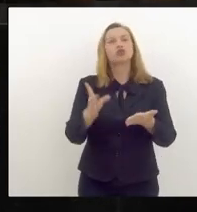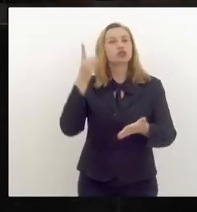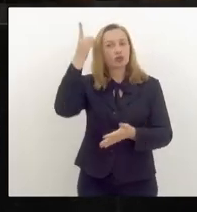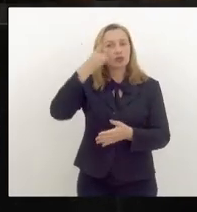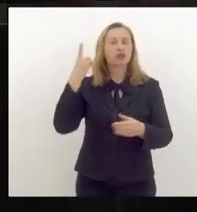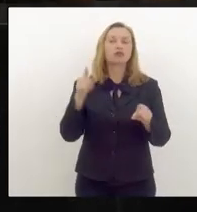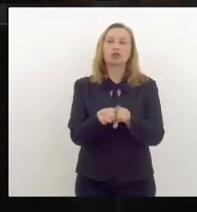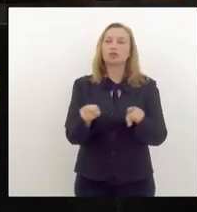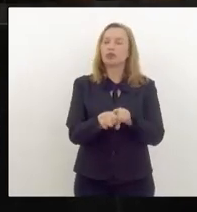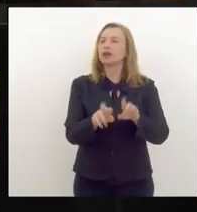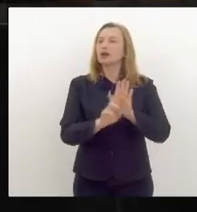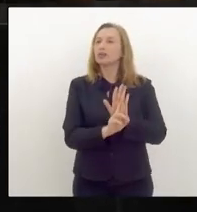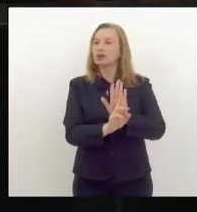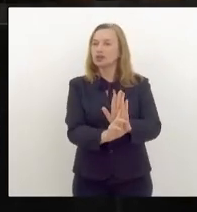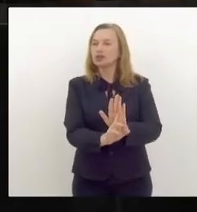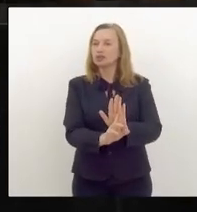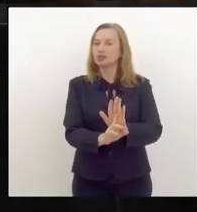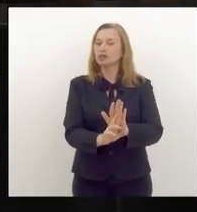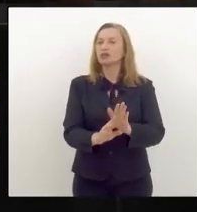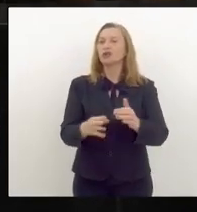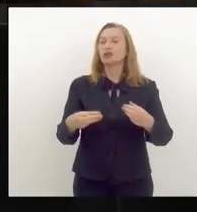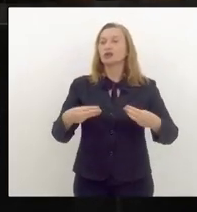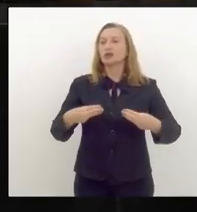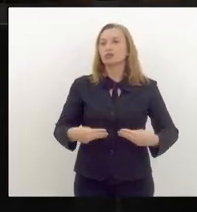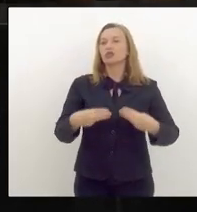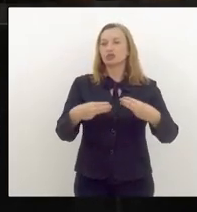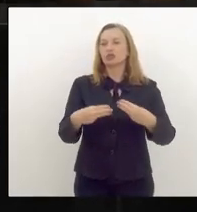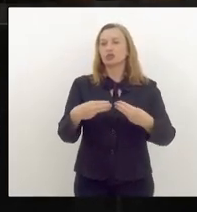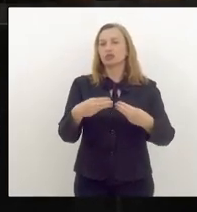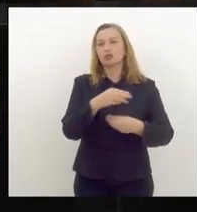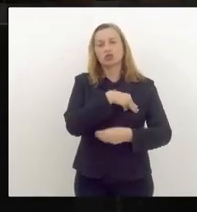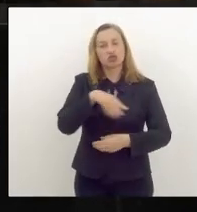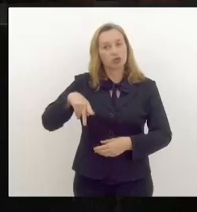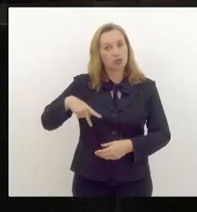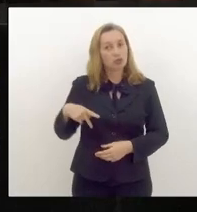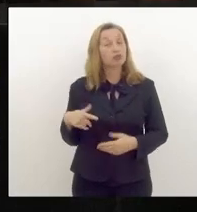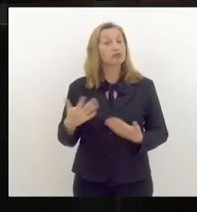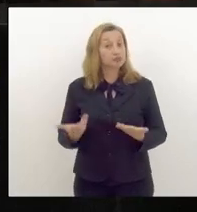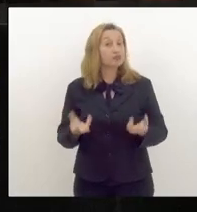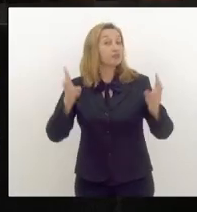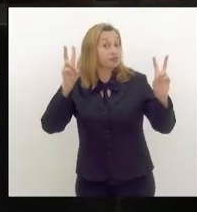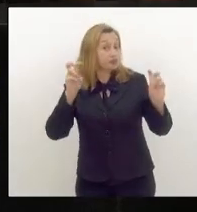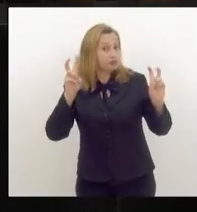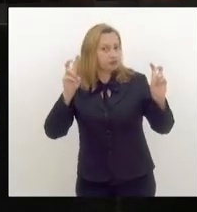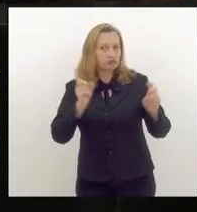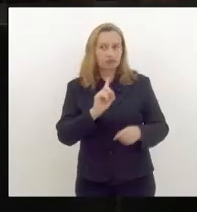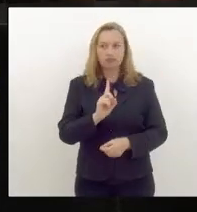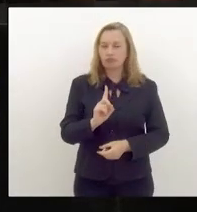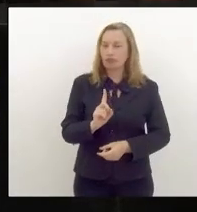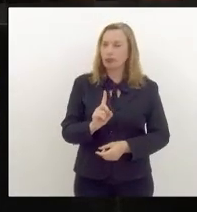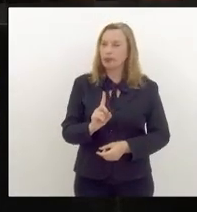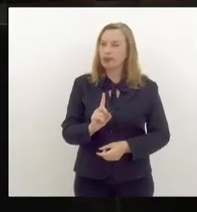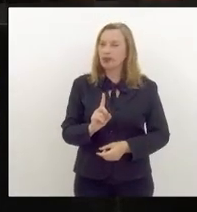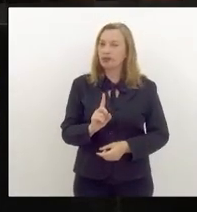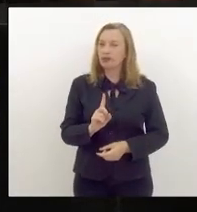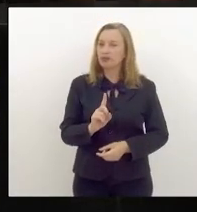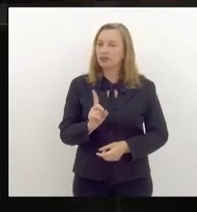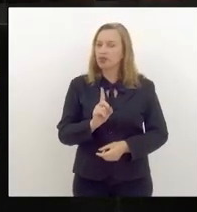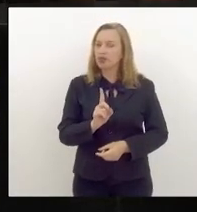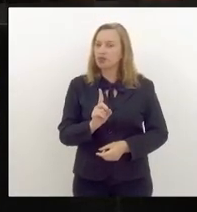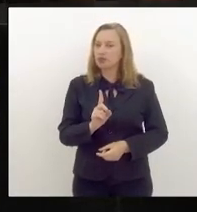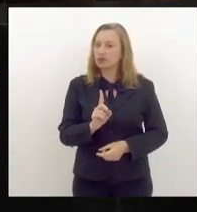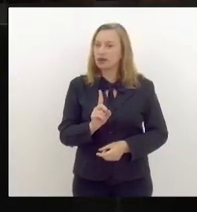representação ao Ministério Público a esta questão não tá passando